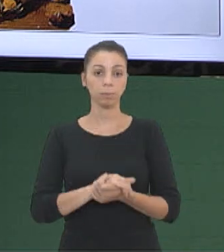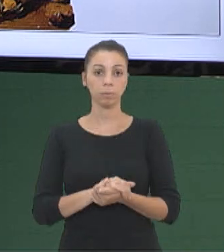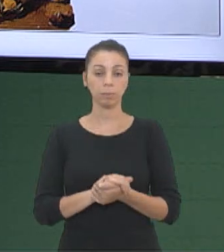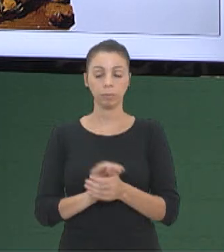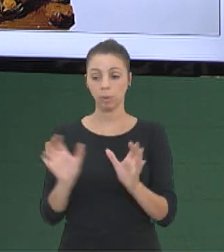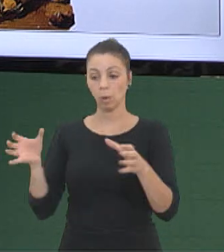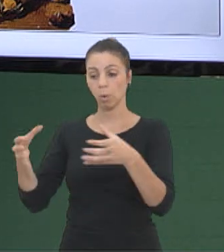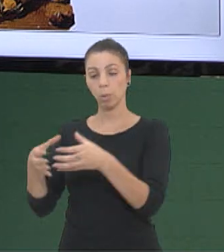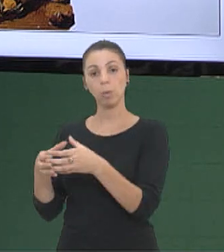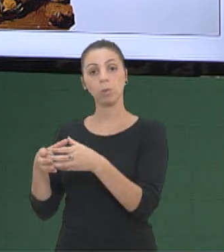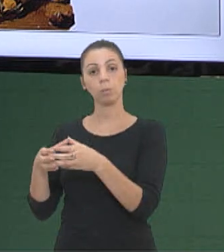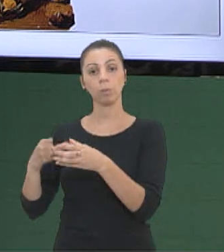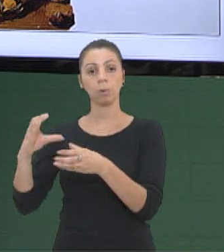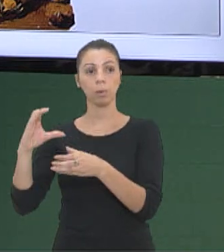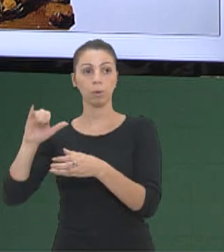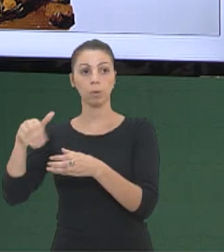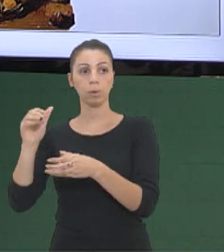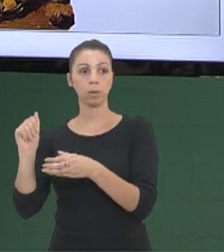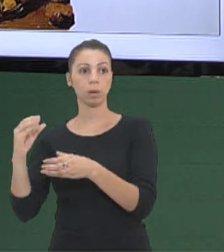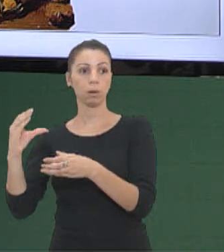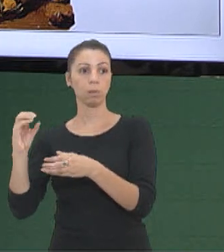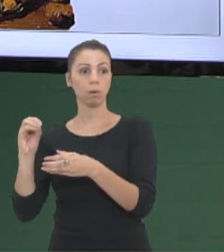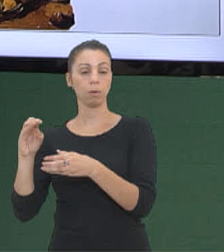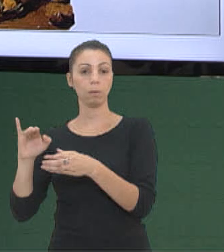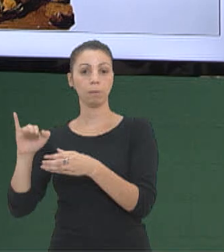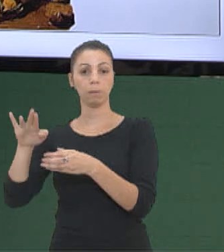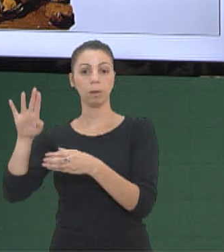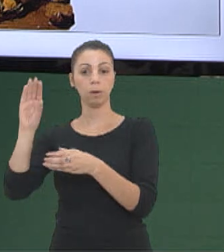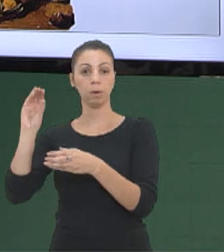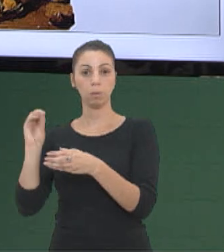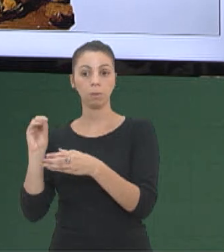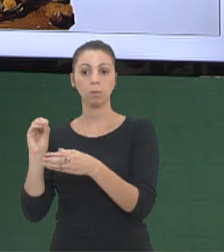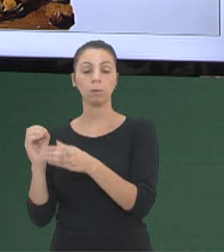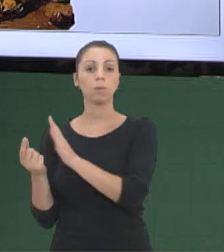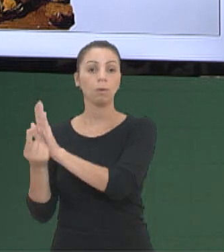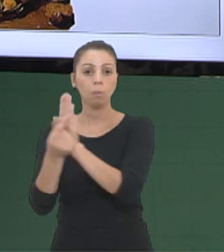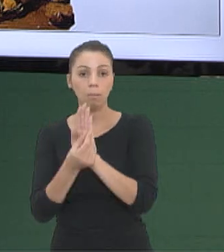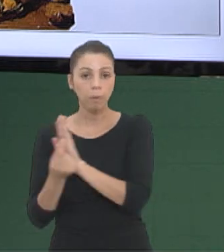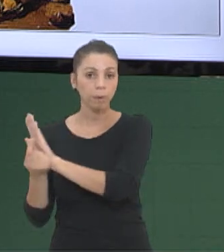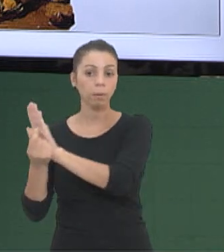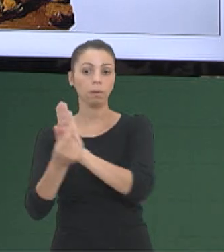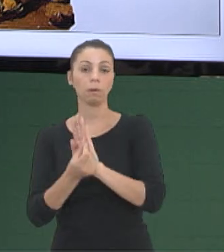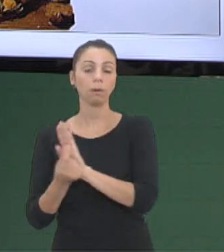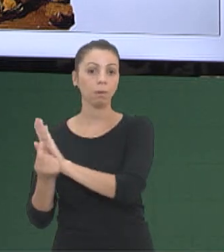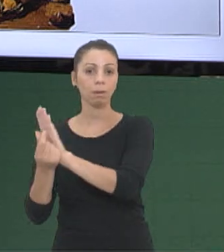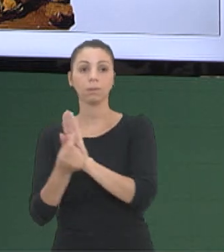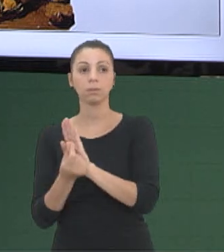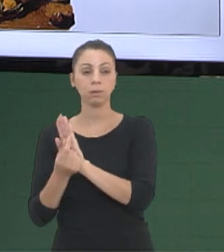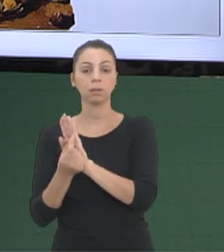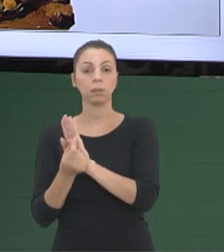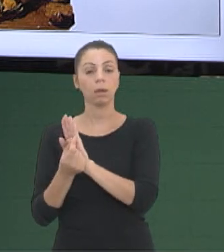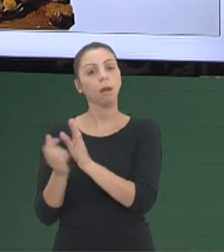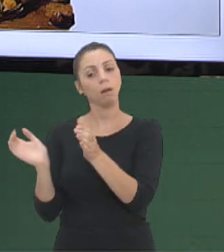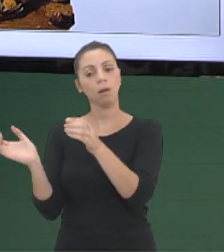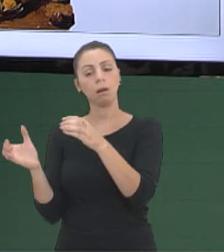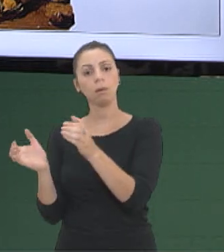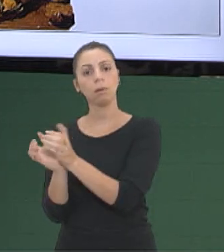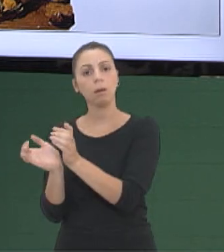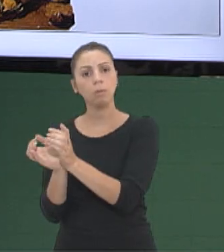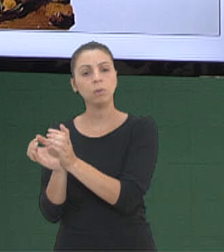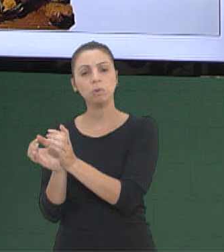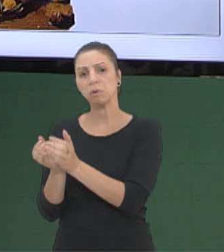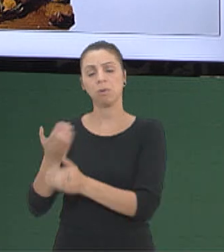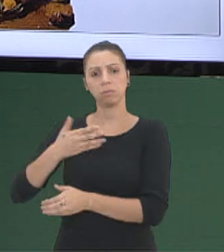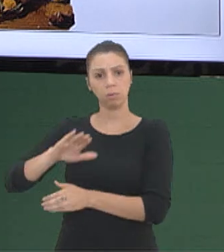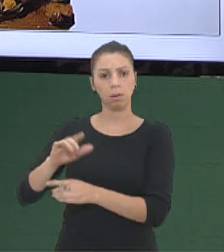os empresários. E se você coloca, de repente, um salário mais justo, nesse caso aqui, os empresários podem não gostar. Principalmente